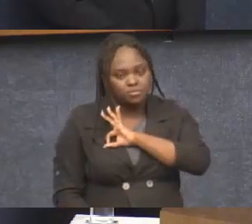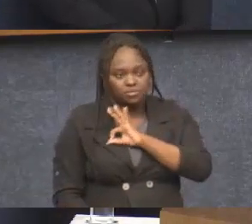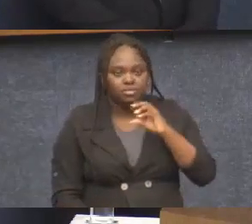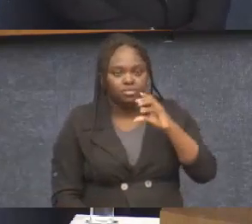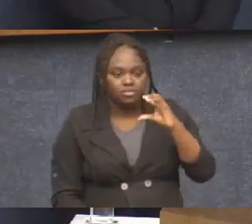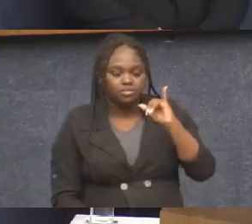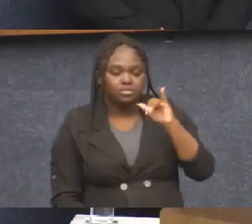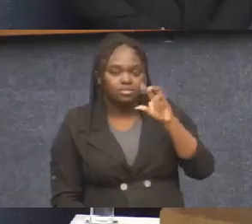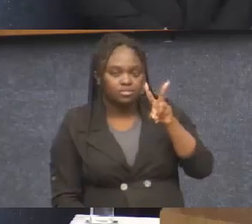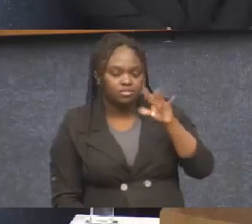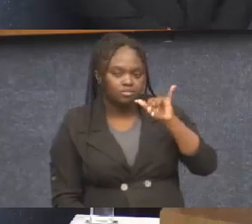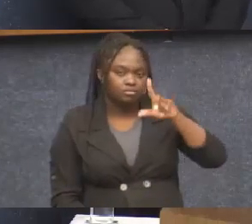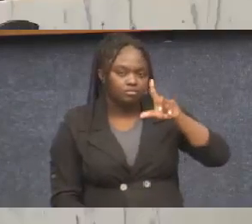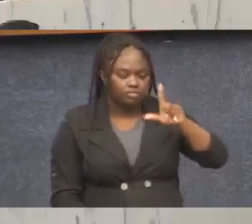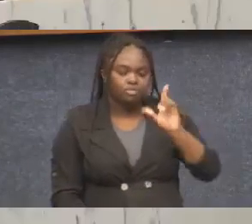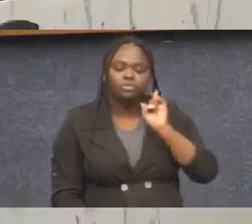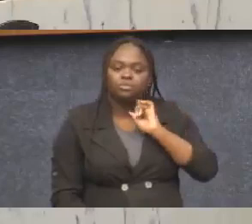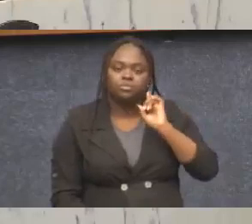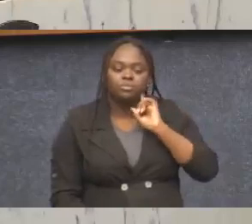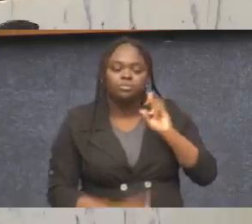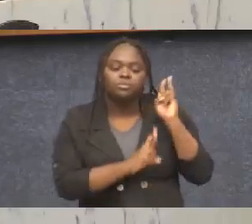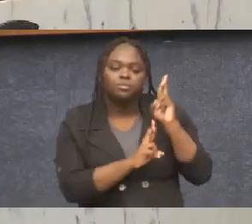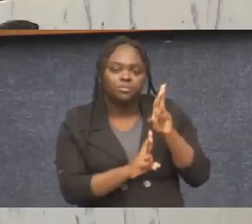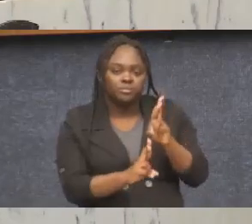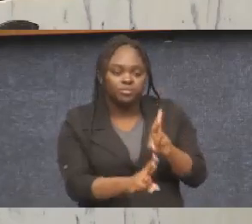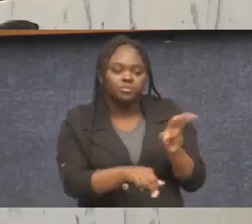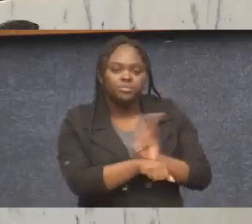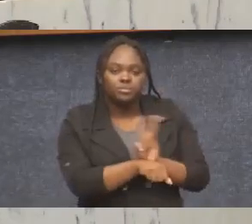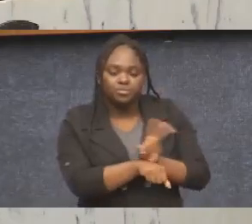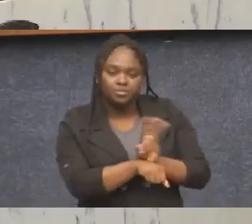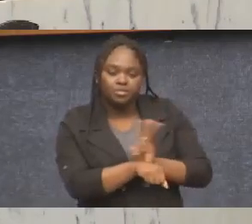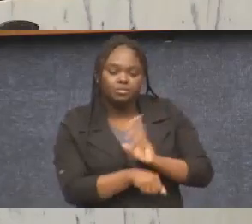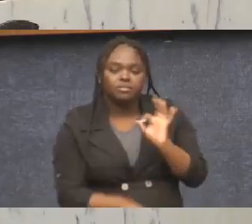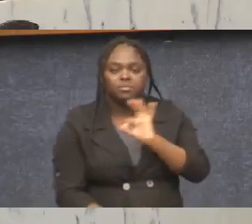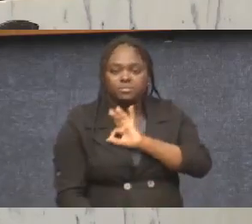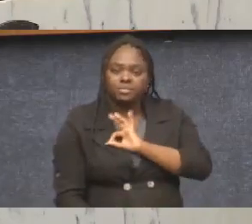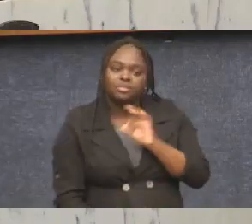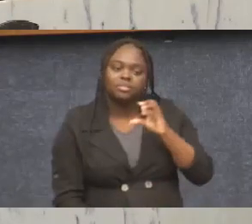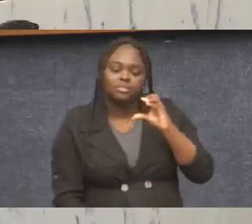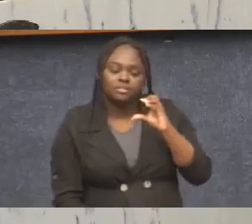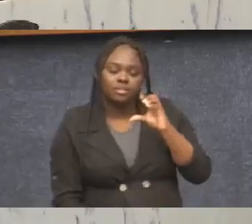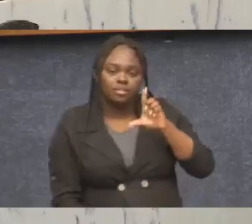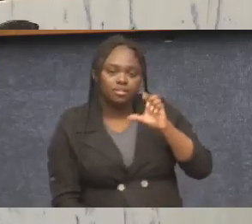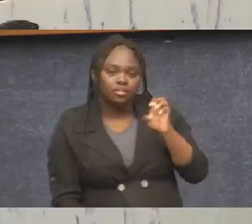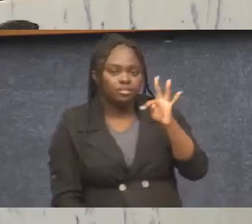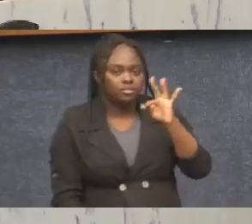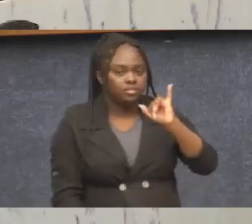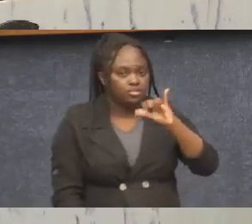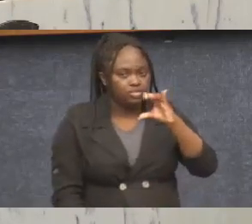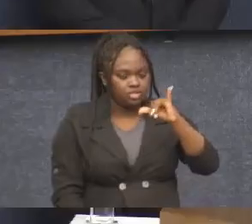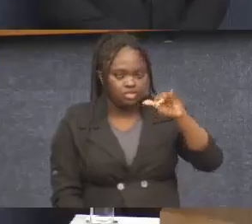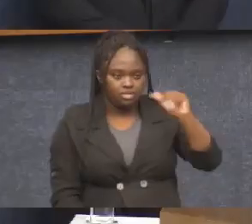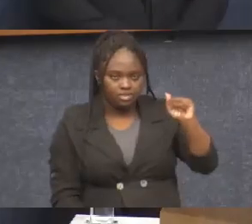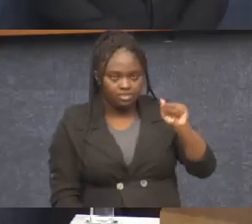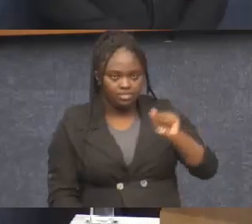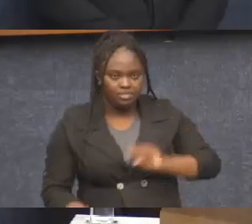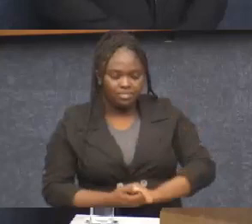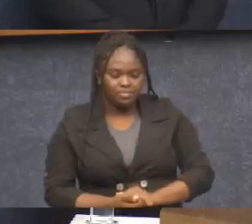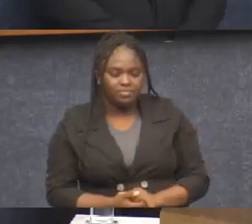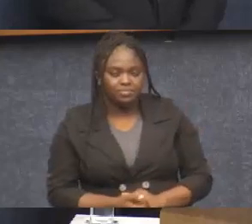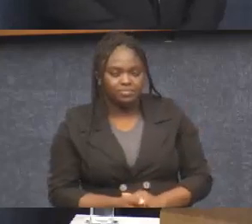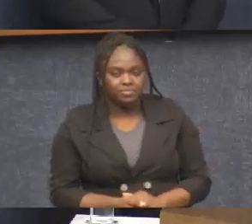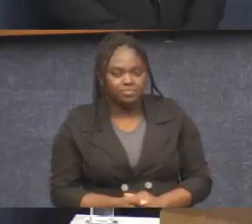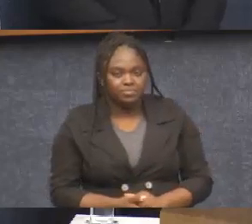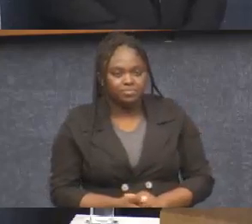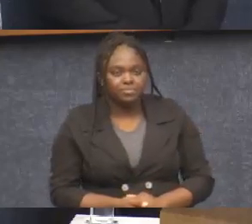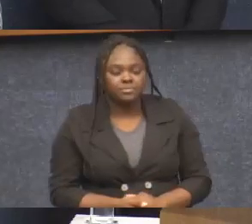Gerais, representando a delegada-geral, chefe da Polícia Civil, Letícia Batista Gamborge Reis, presente